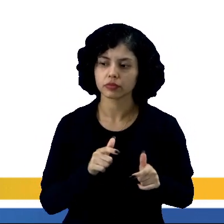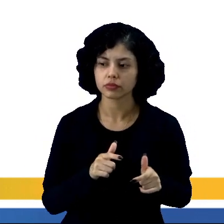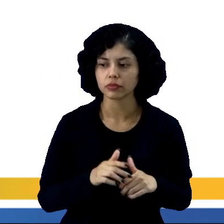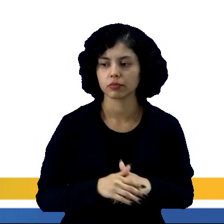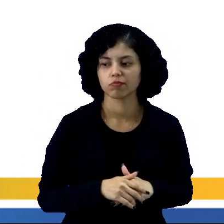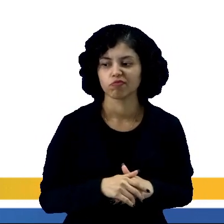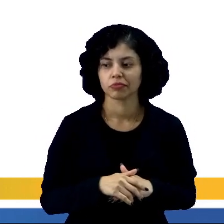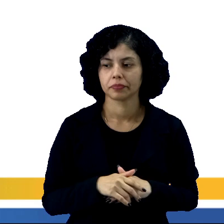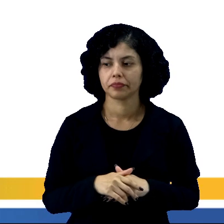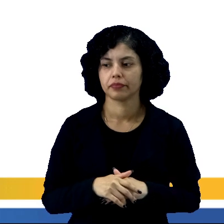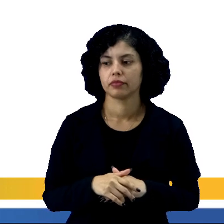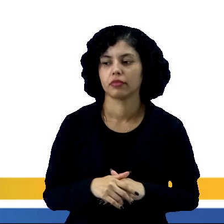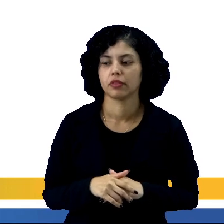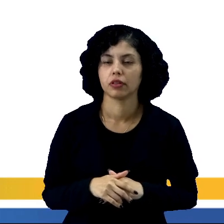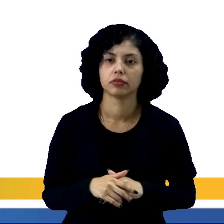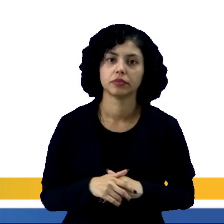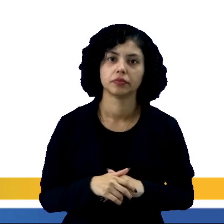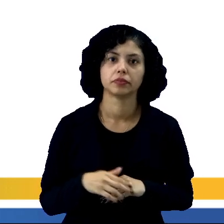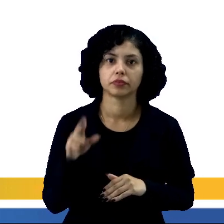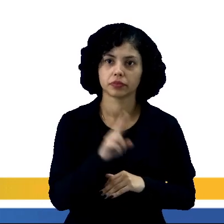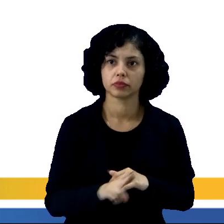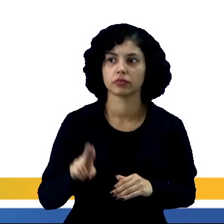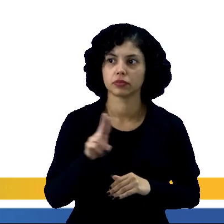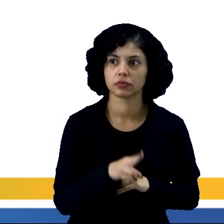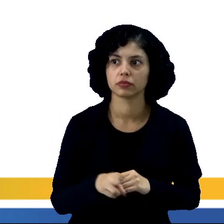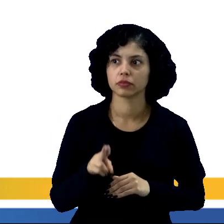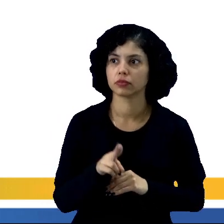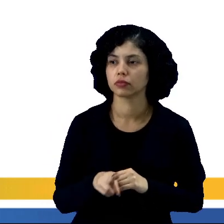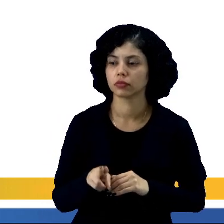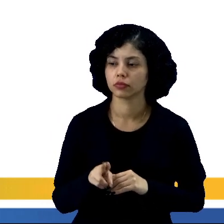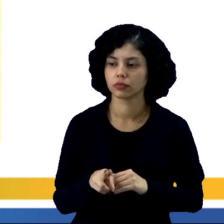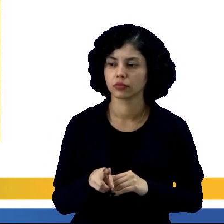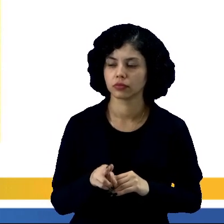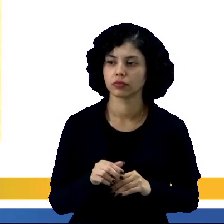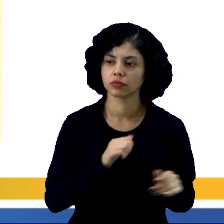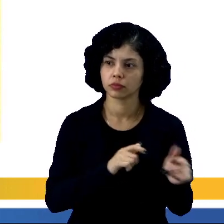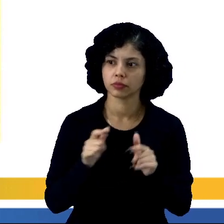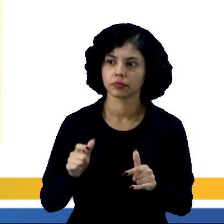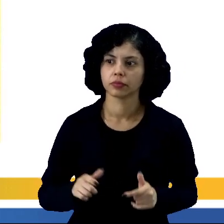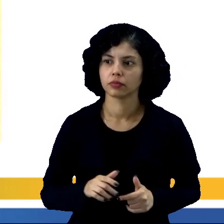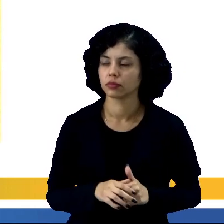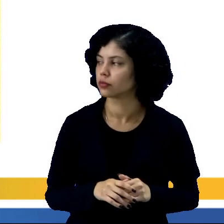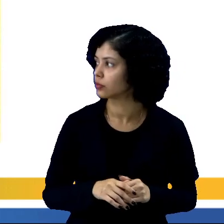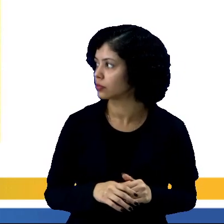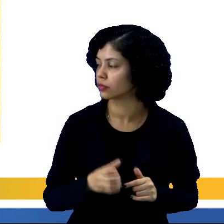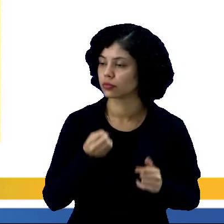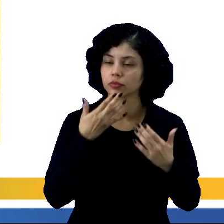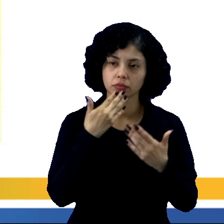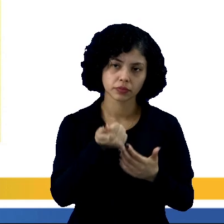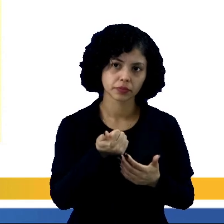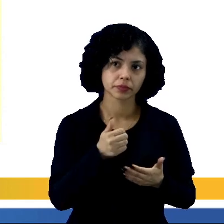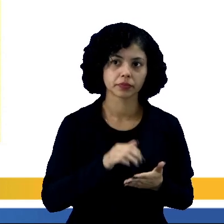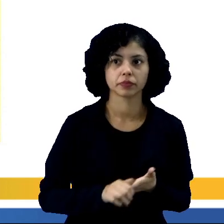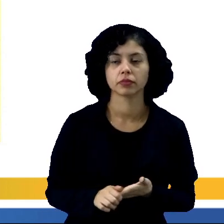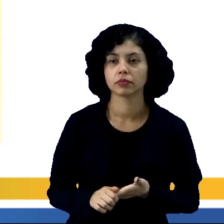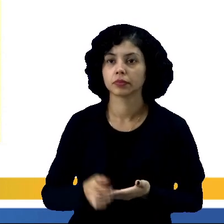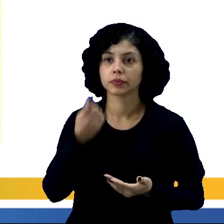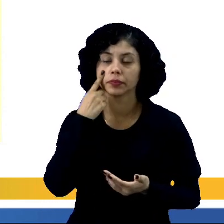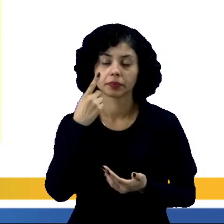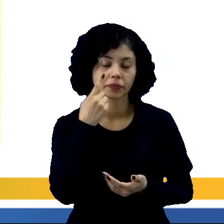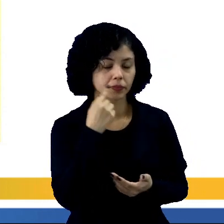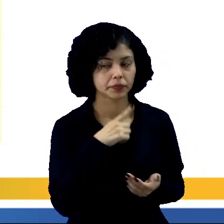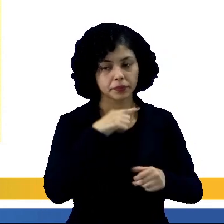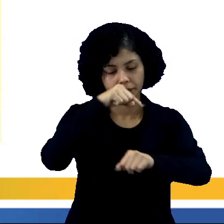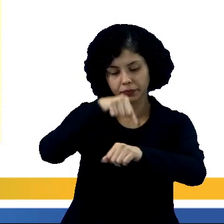né? E aí eles utilizam esse ambiente, tranquilo? E aí nós